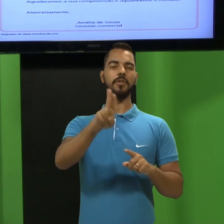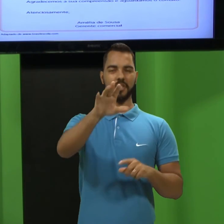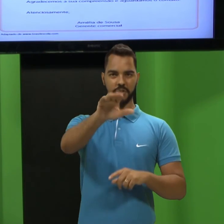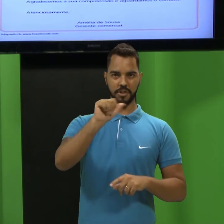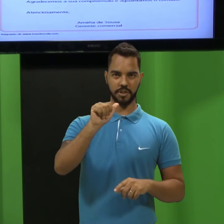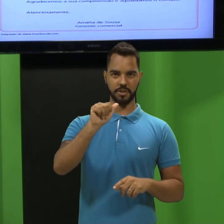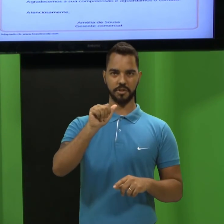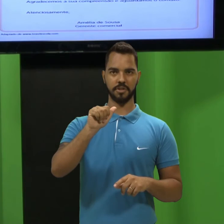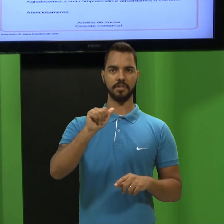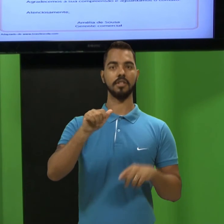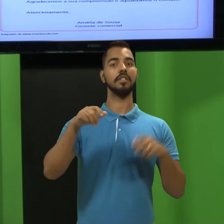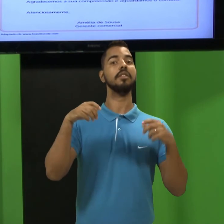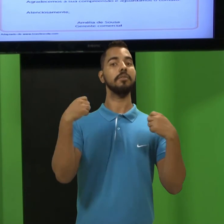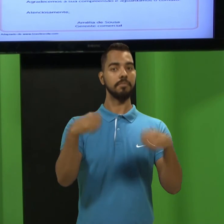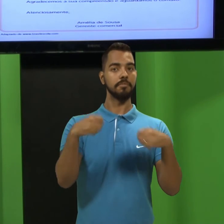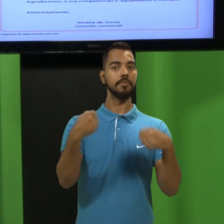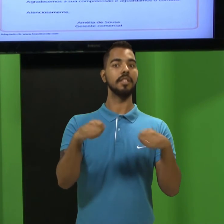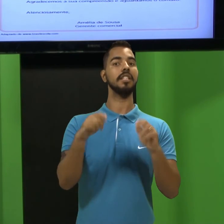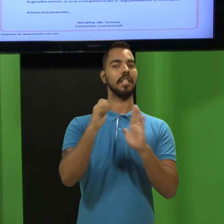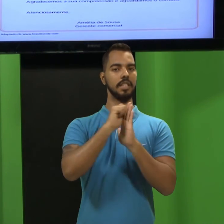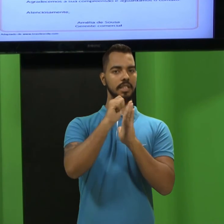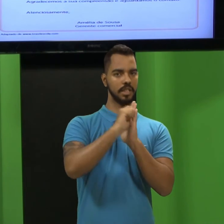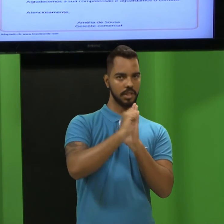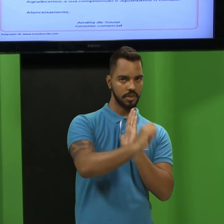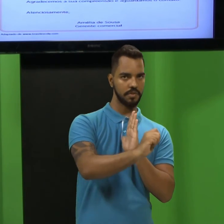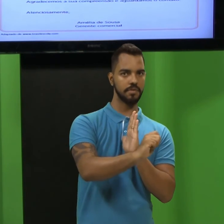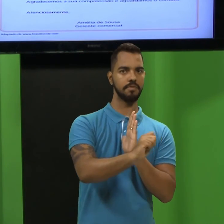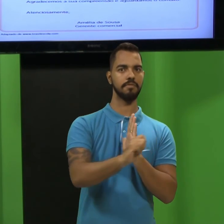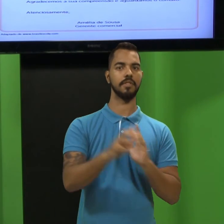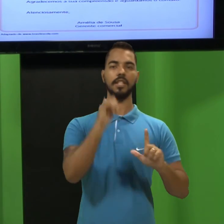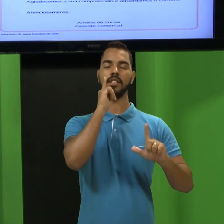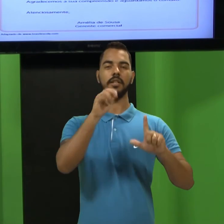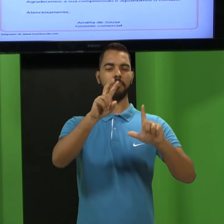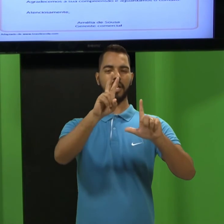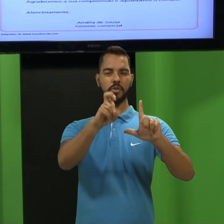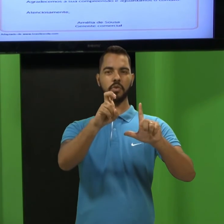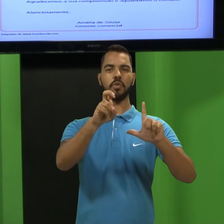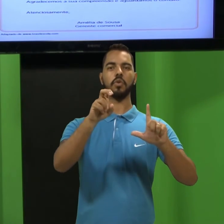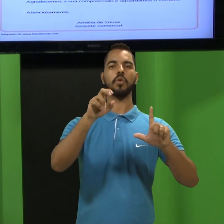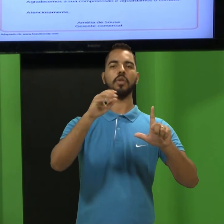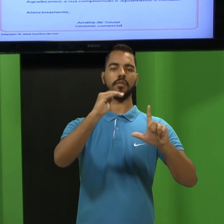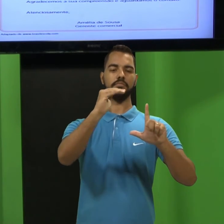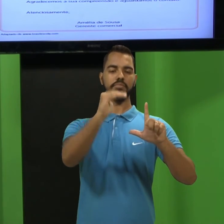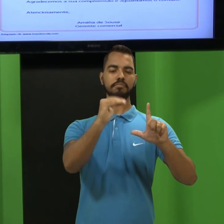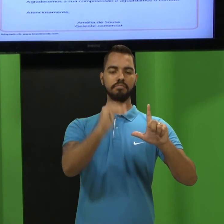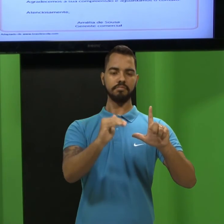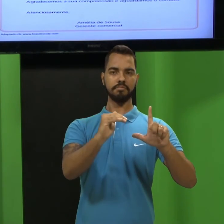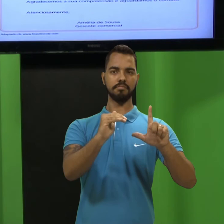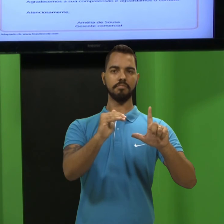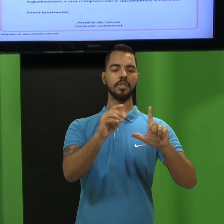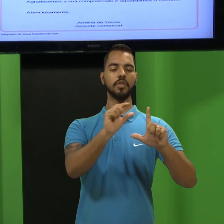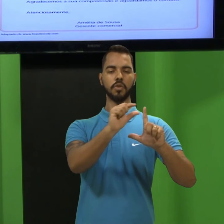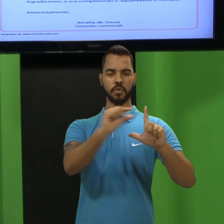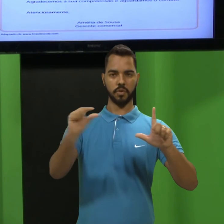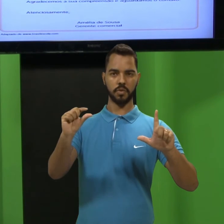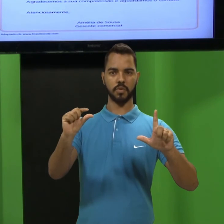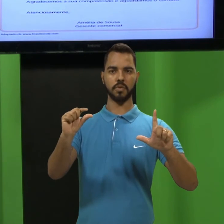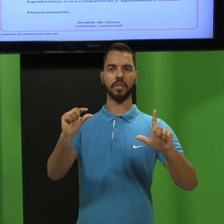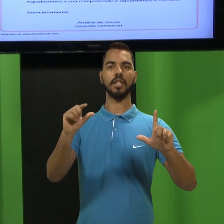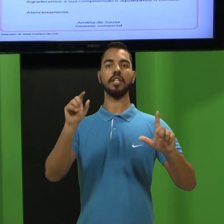extenso, 2 espaços abaixo do assunto e ser finalizado por 2 pontos. Senhor, senhora, prezado,